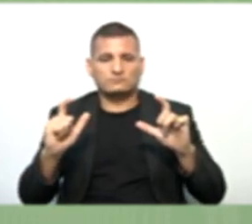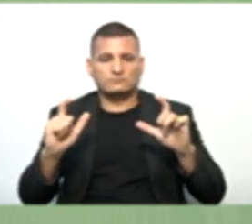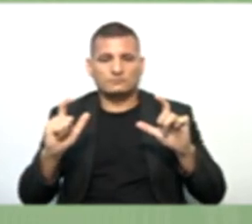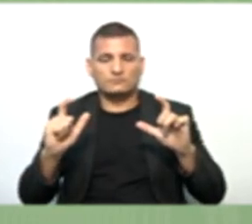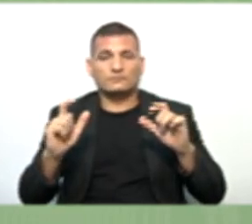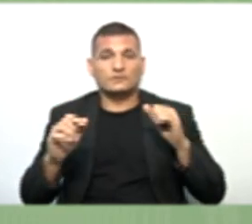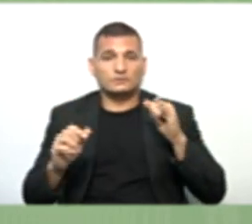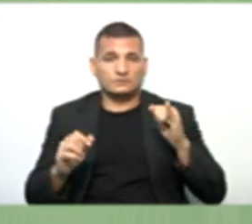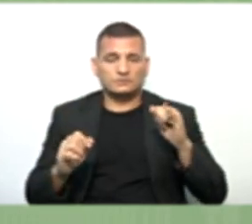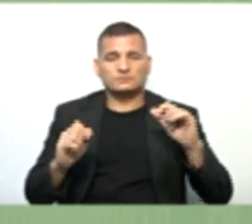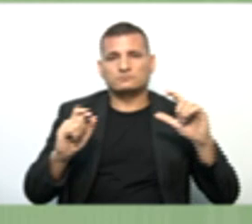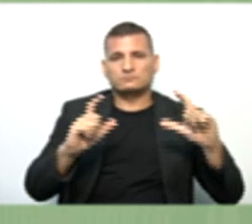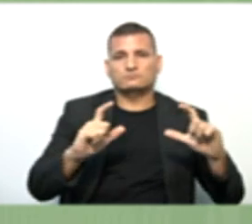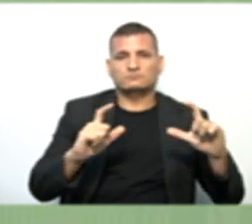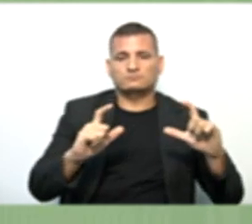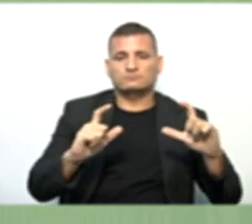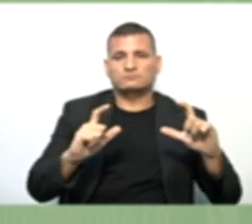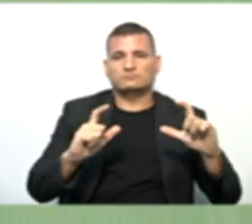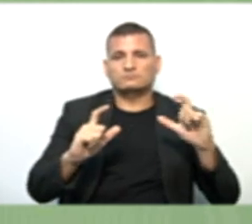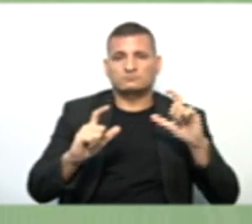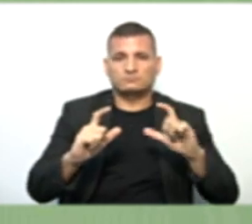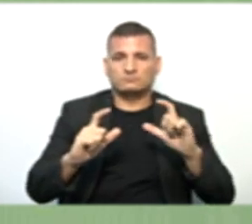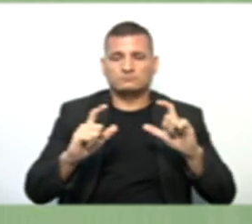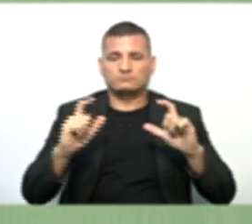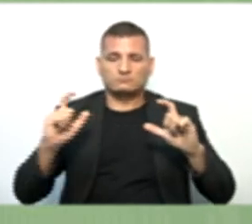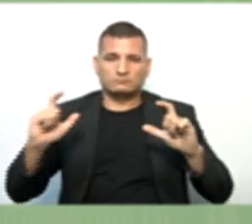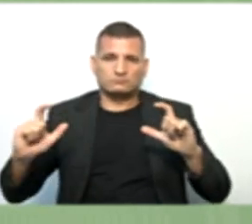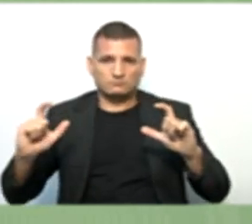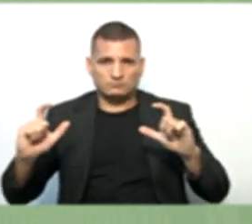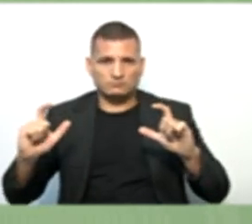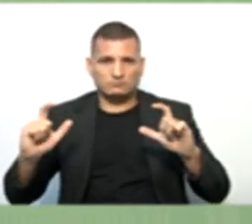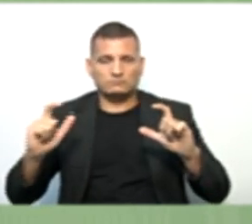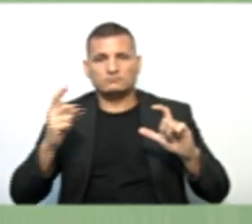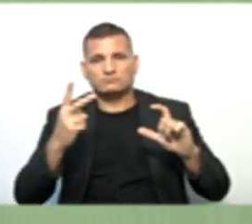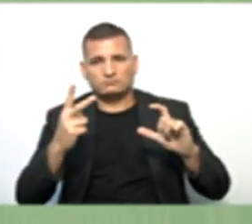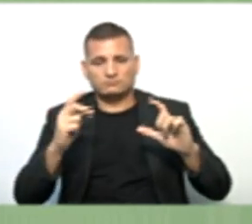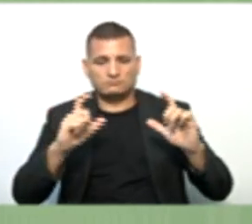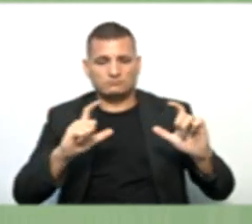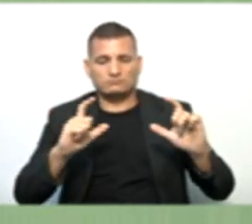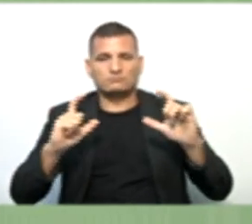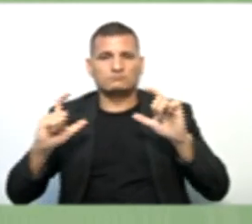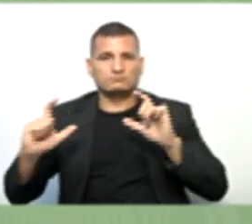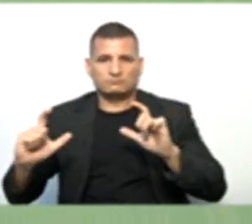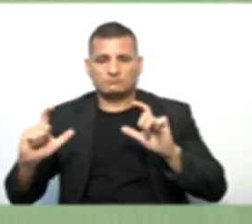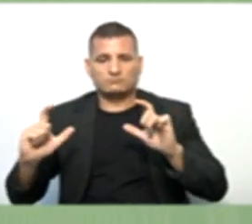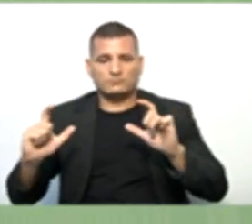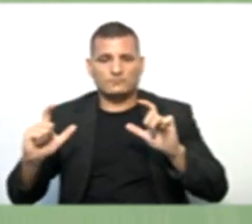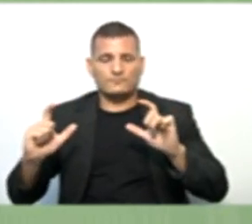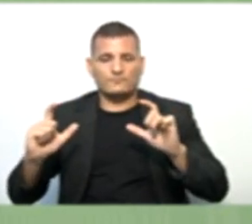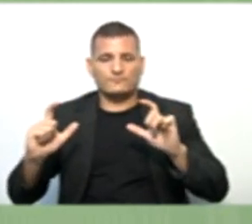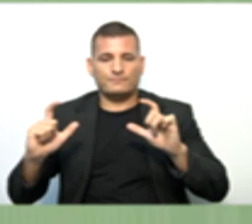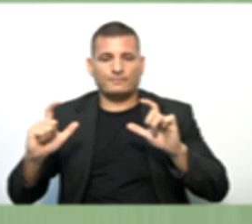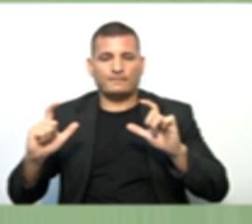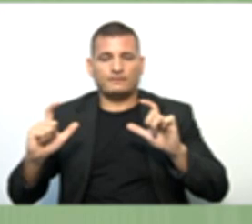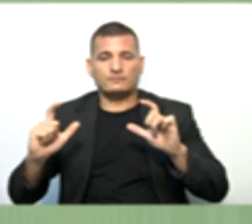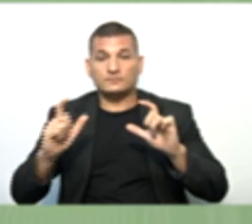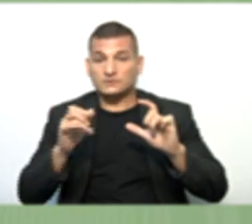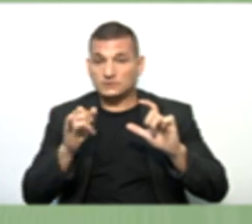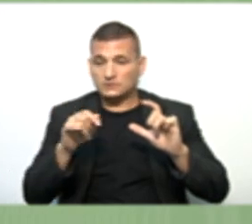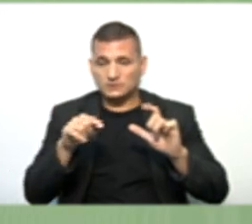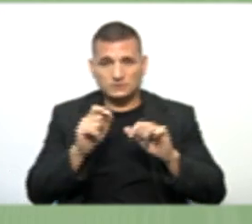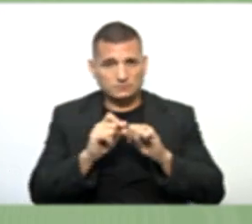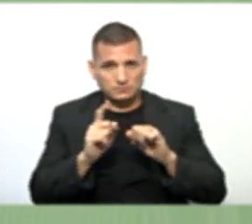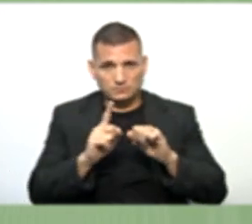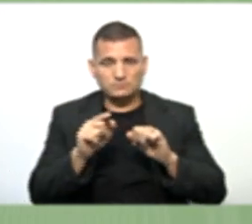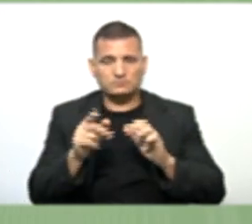abrir 2 parênteses, eu tenho que fechar. Ó, abrir 2 parênteses, eu tenho que fechar 2 parênteses. Se eu não fizer isso, vai